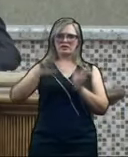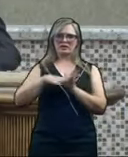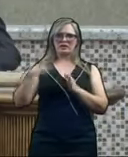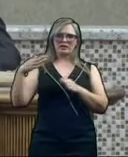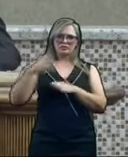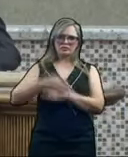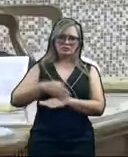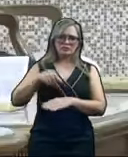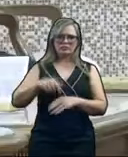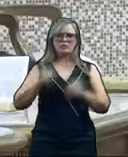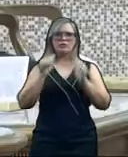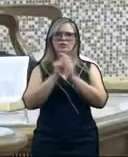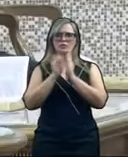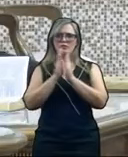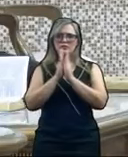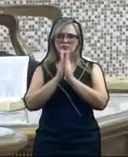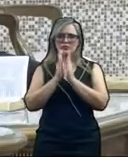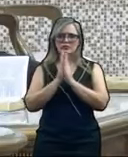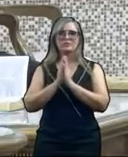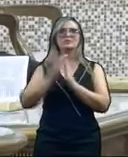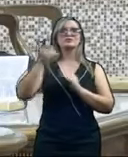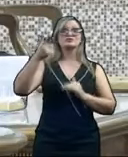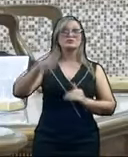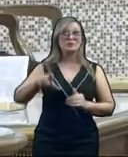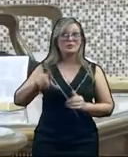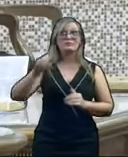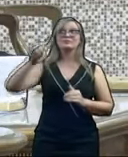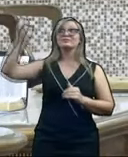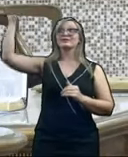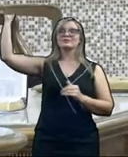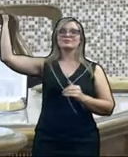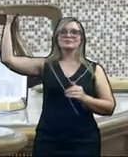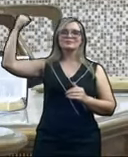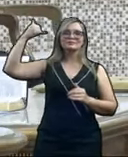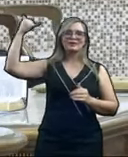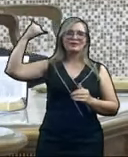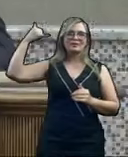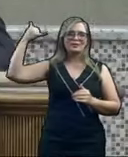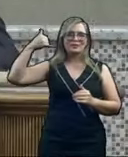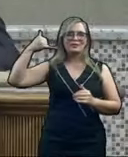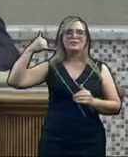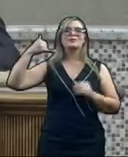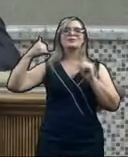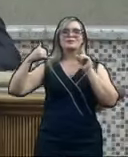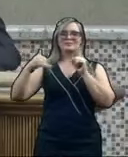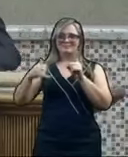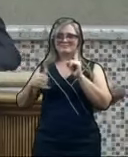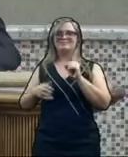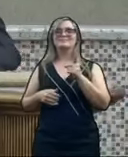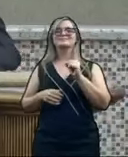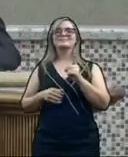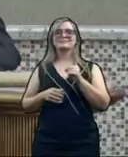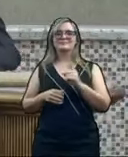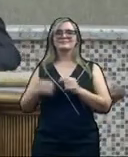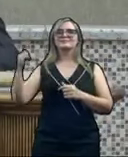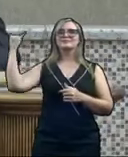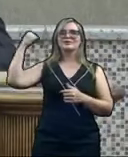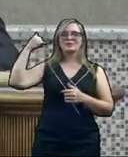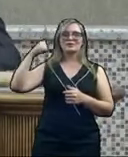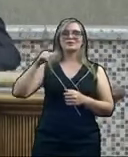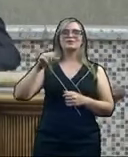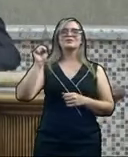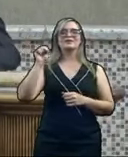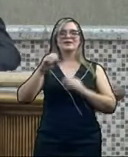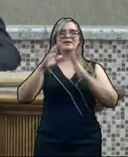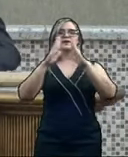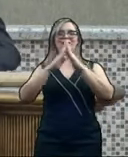hora e fala minha serva quem tem ouvido as suas orações eu vou te dar a casa que você tanto me